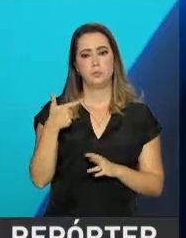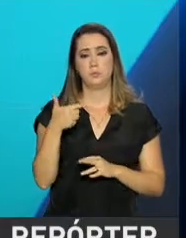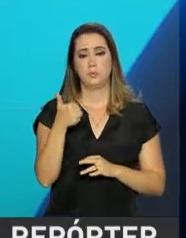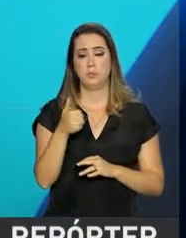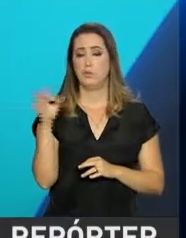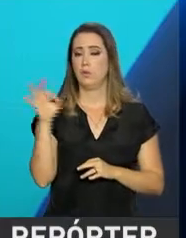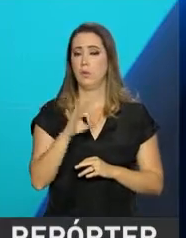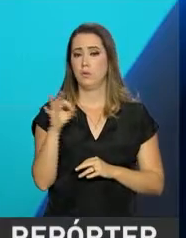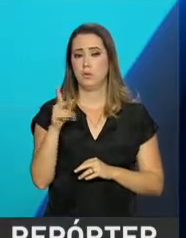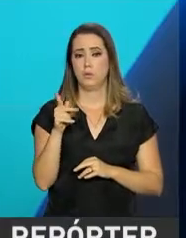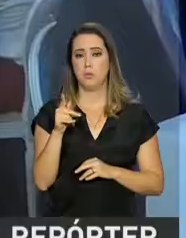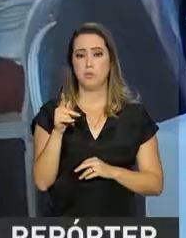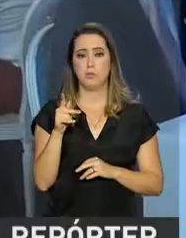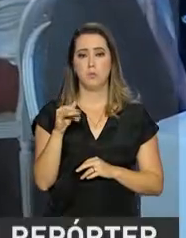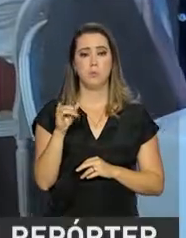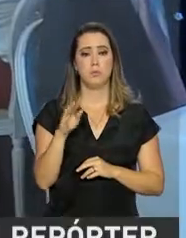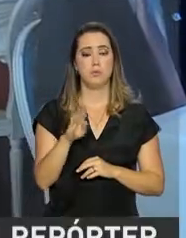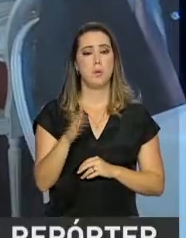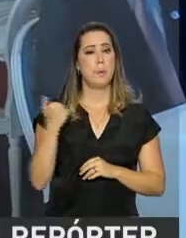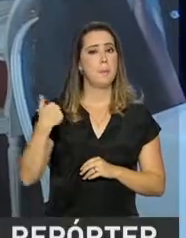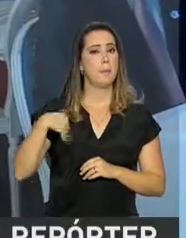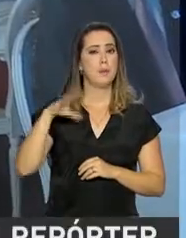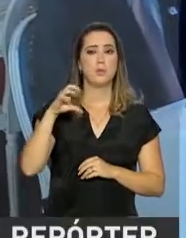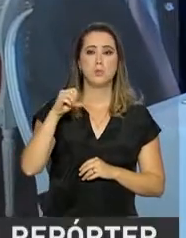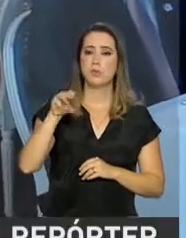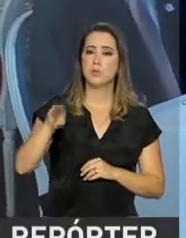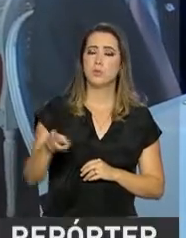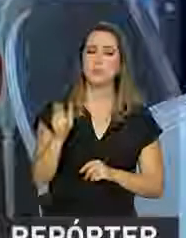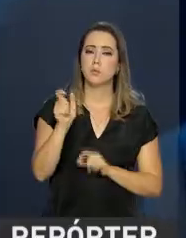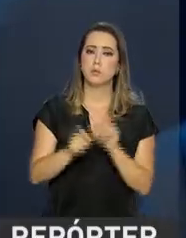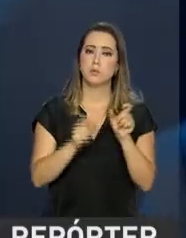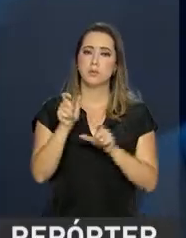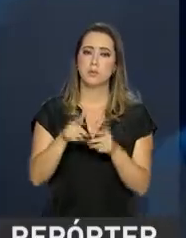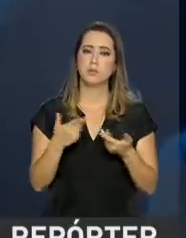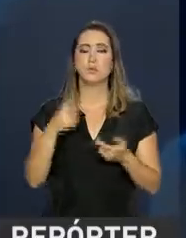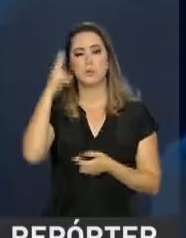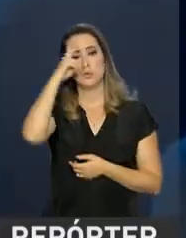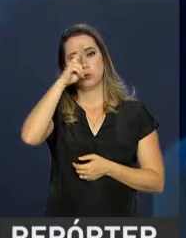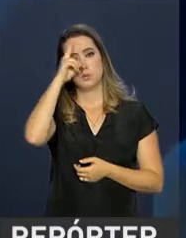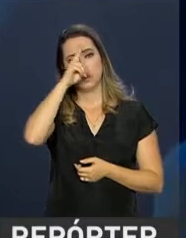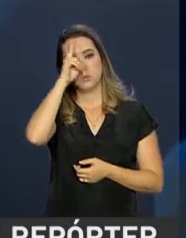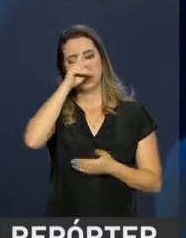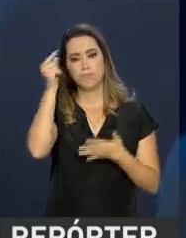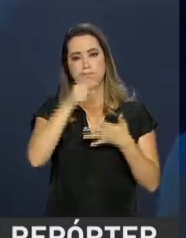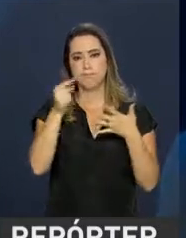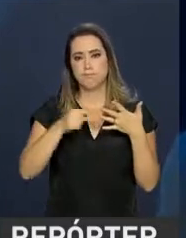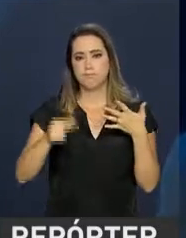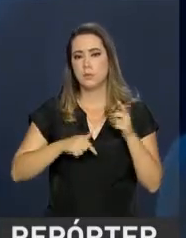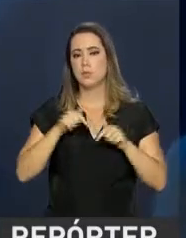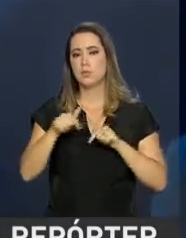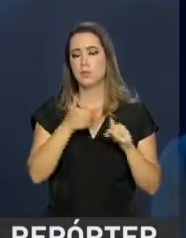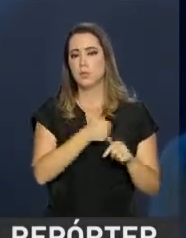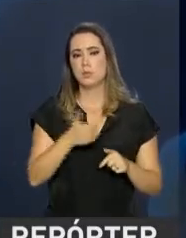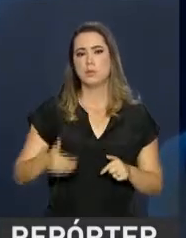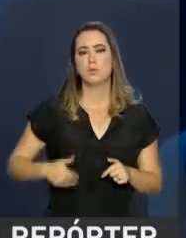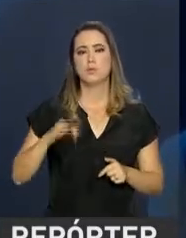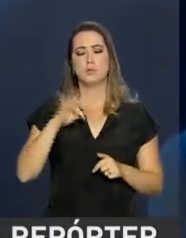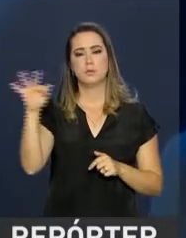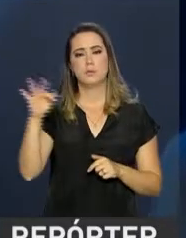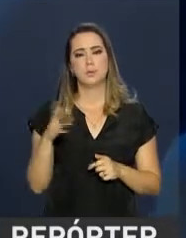bruto emprega mais de 9 milhões de pessoas ele lembrou algumas ações do governo federal para